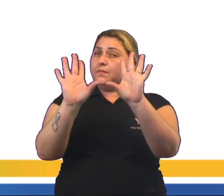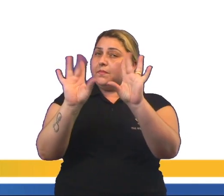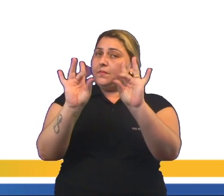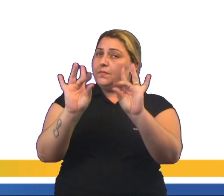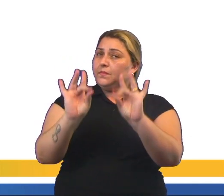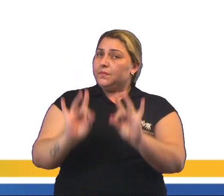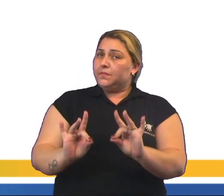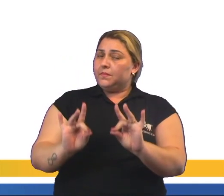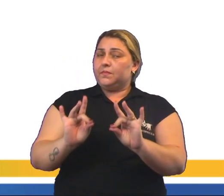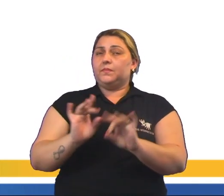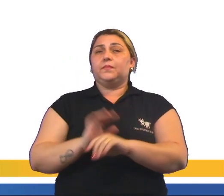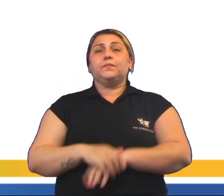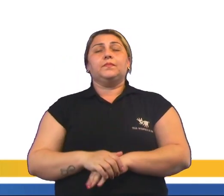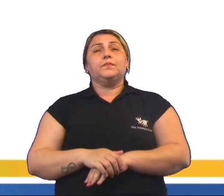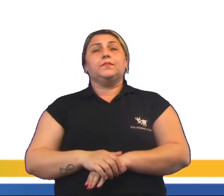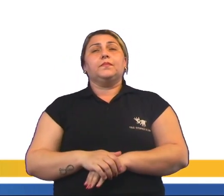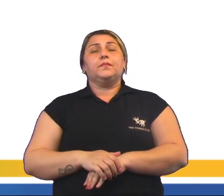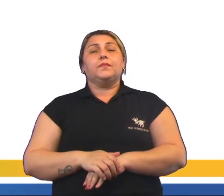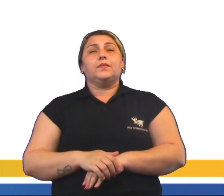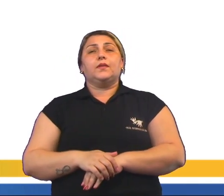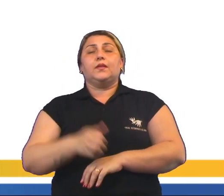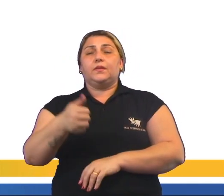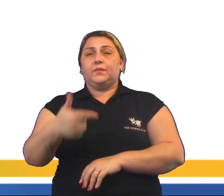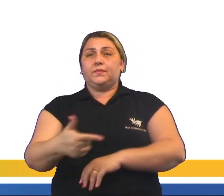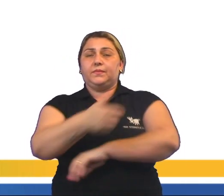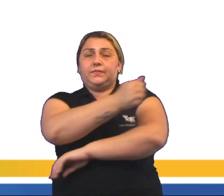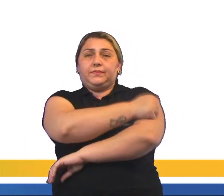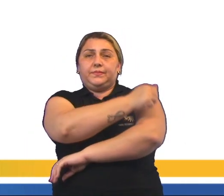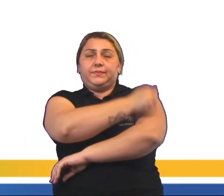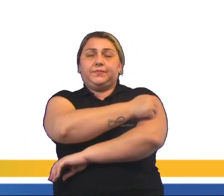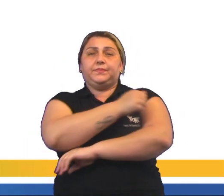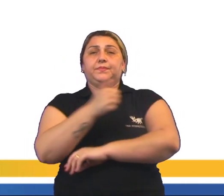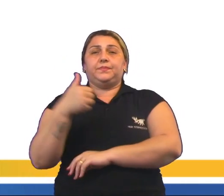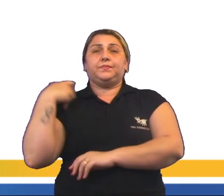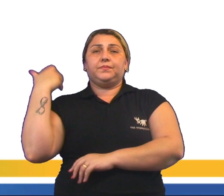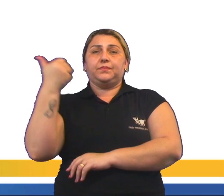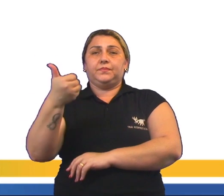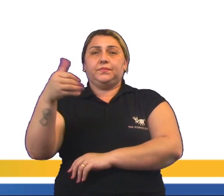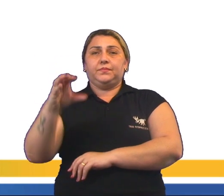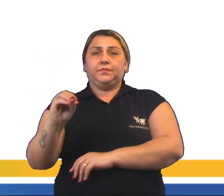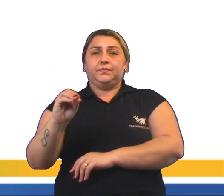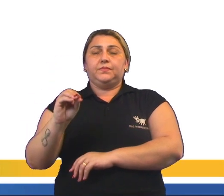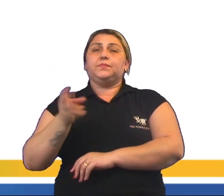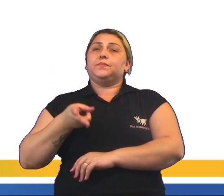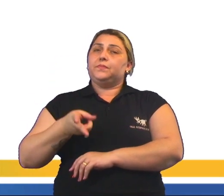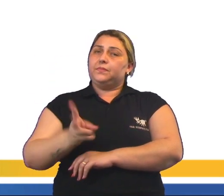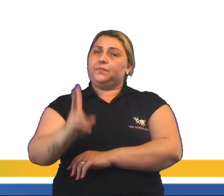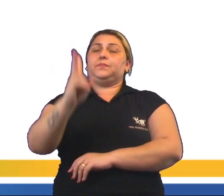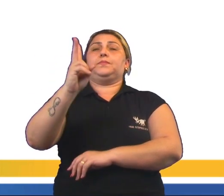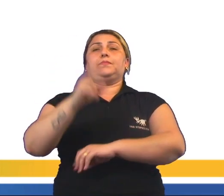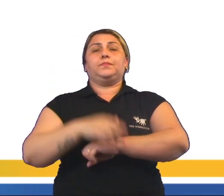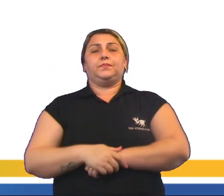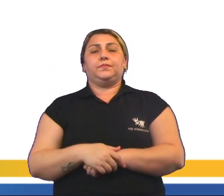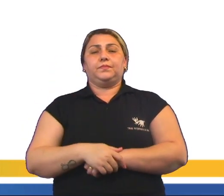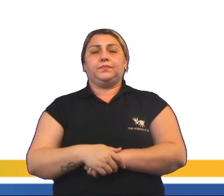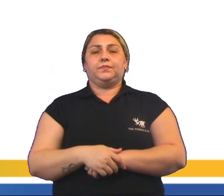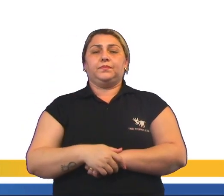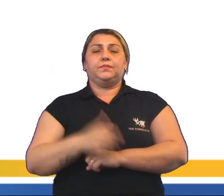bem resultadozinho. E mais, 12 alunos com 10 anos. E assim